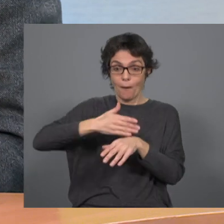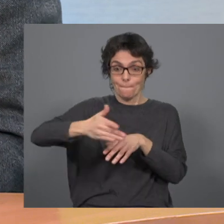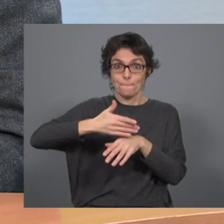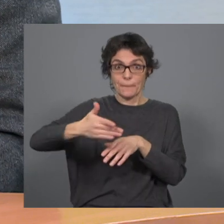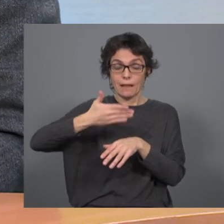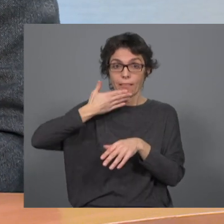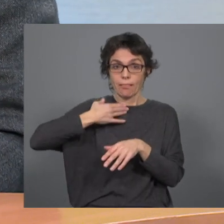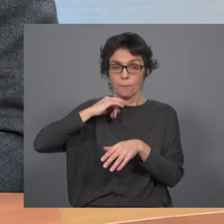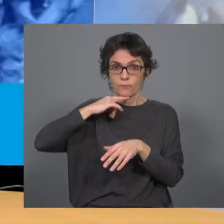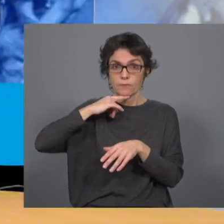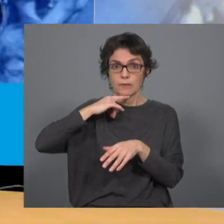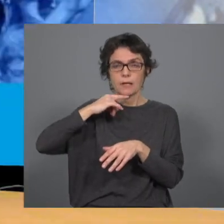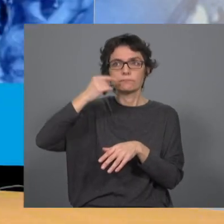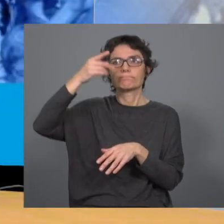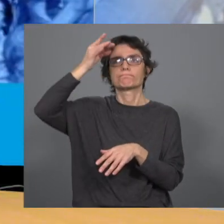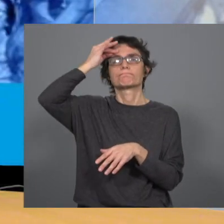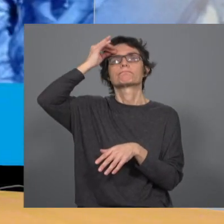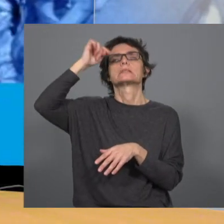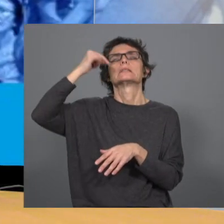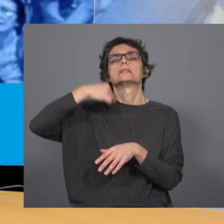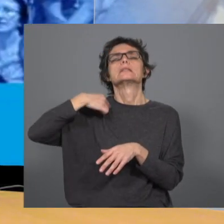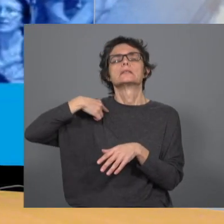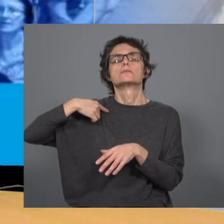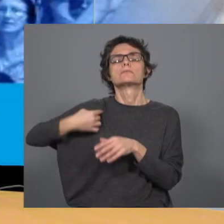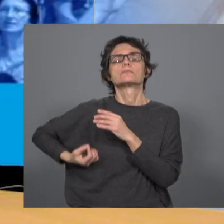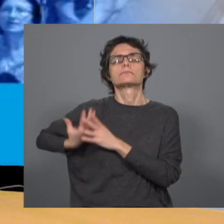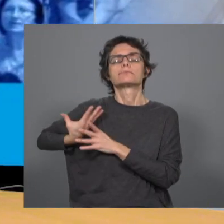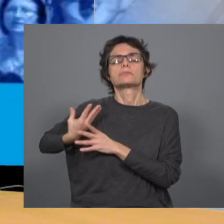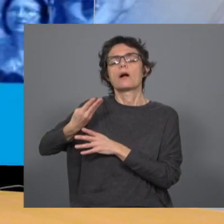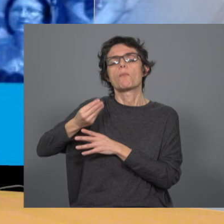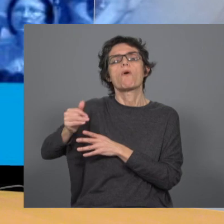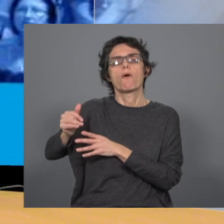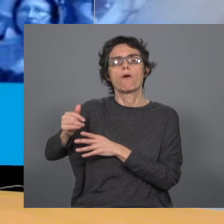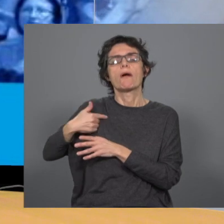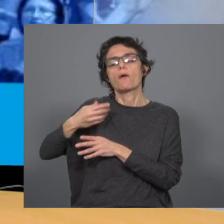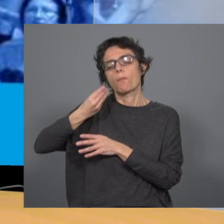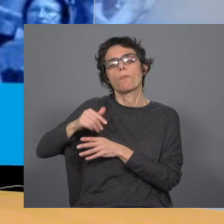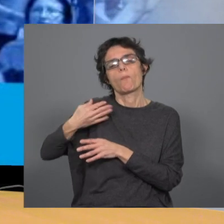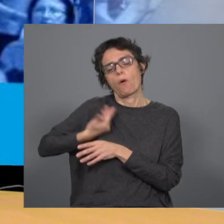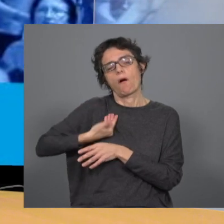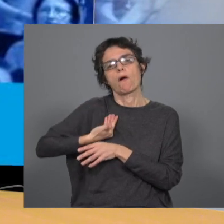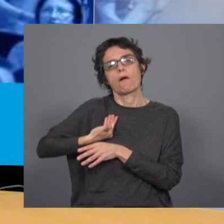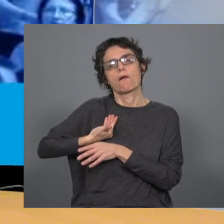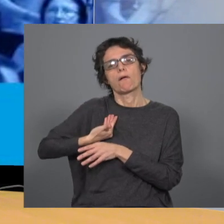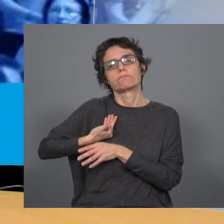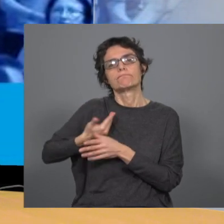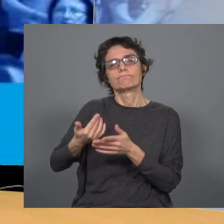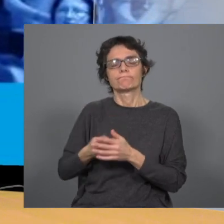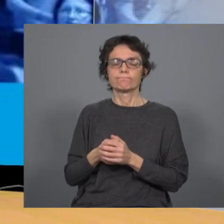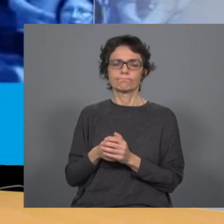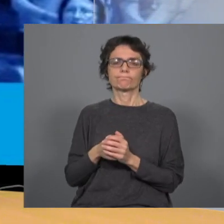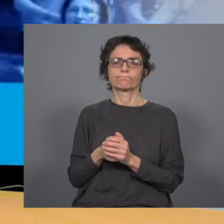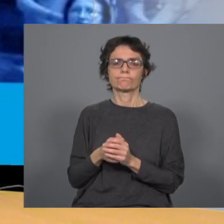muito rápida de nos esquecermos realmente dessa contingência, dessa circunstância também que nos define. É